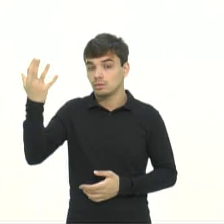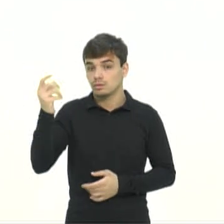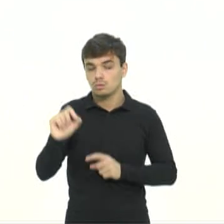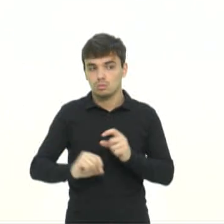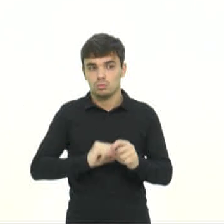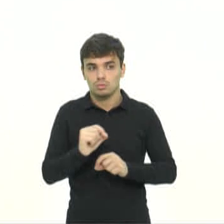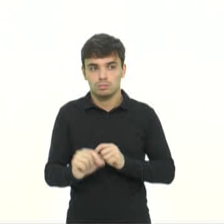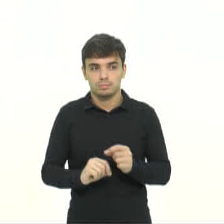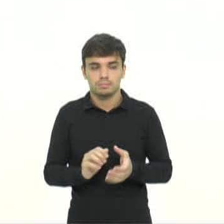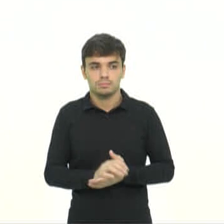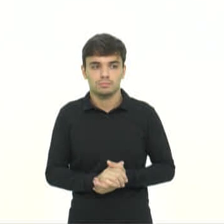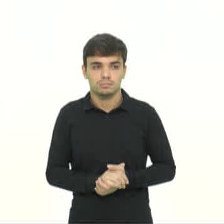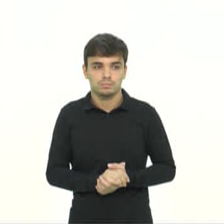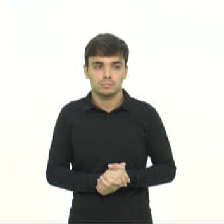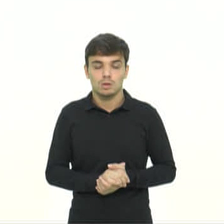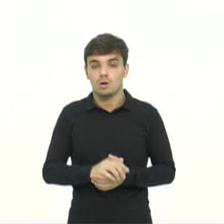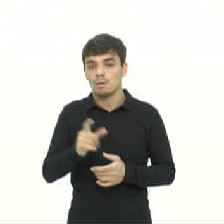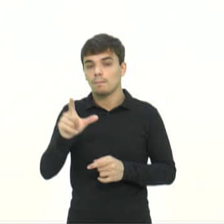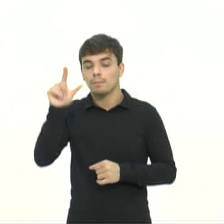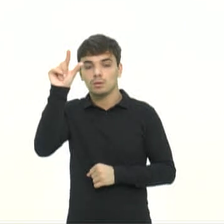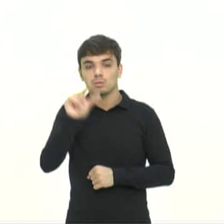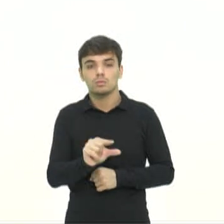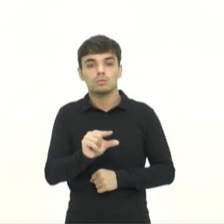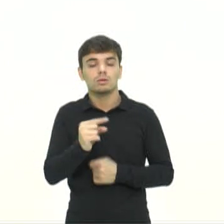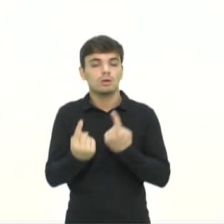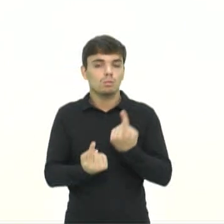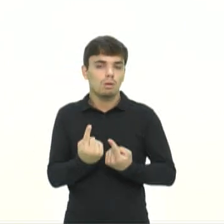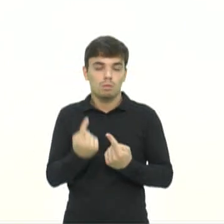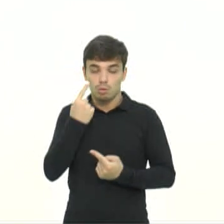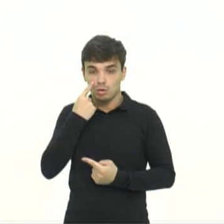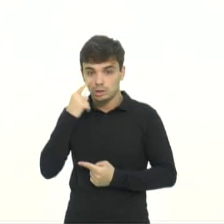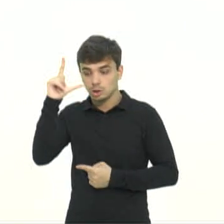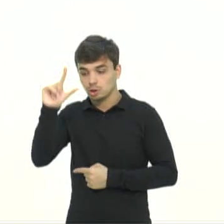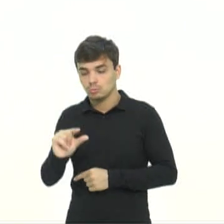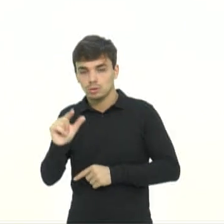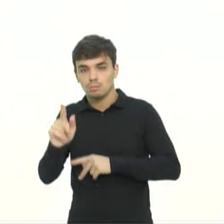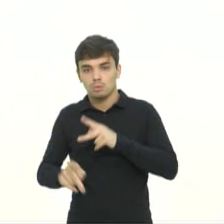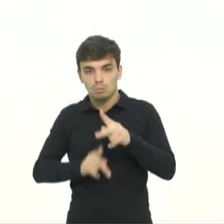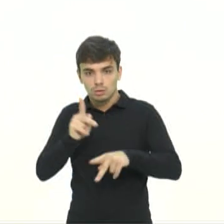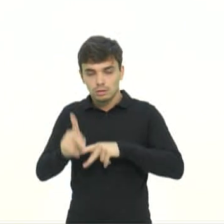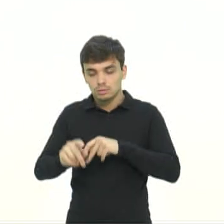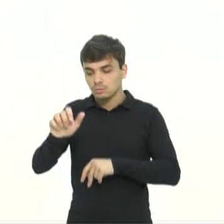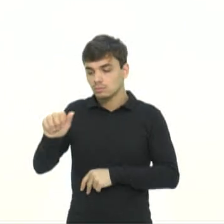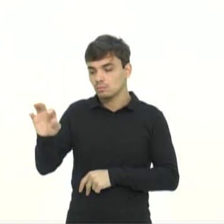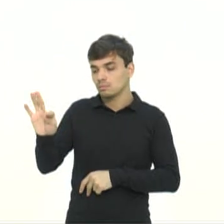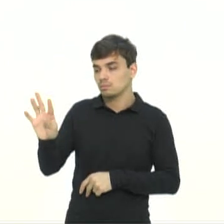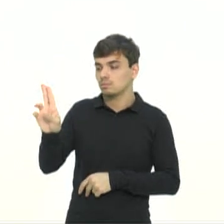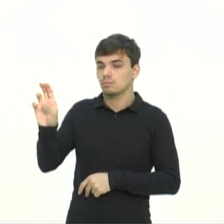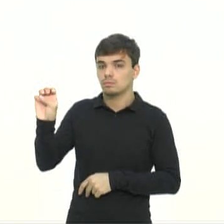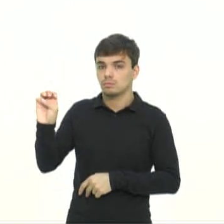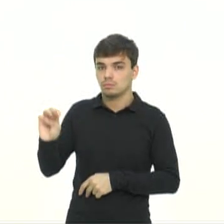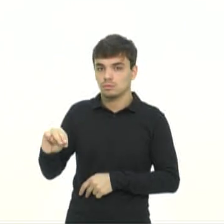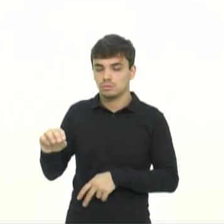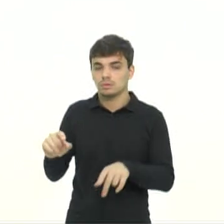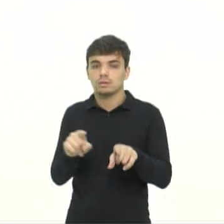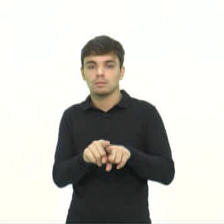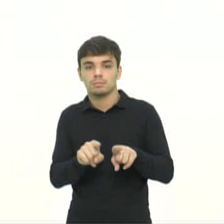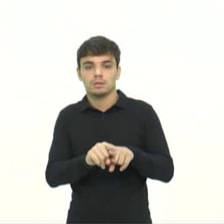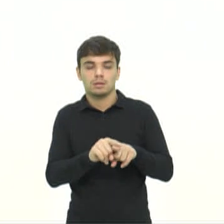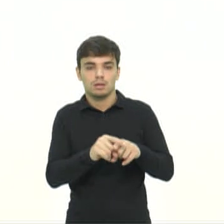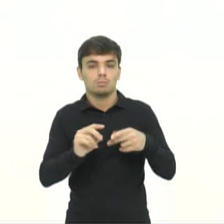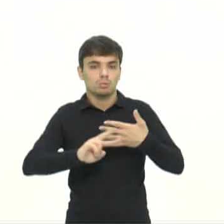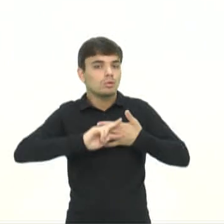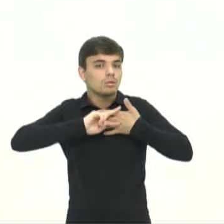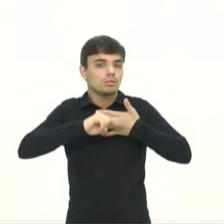está perguntando quem é que vai diminuir. Então, vai diminuir a população de atuns em consequência da diminuição